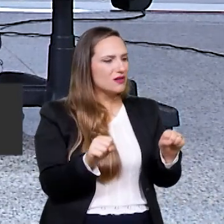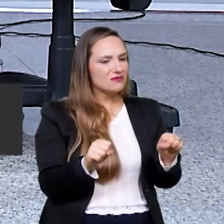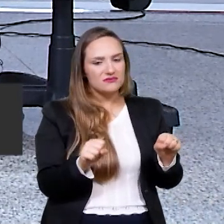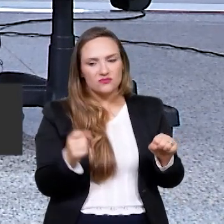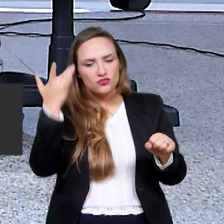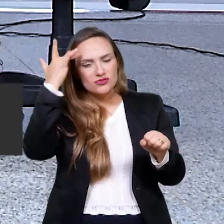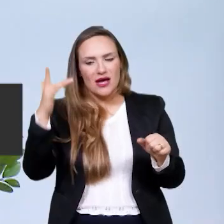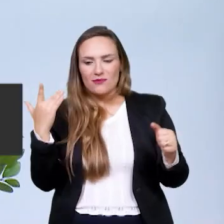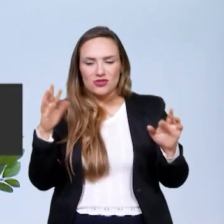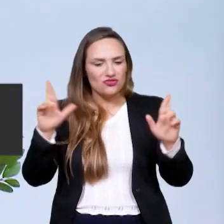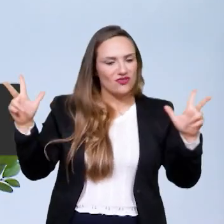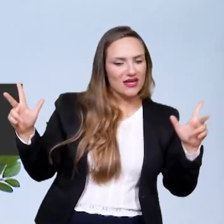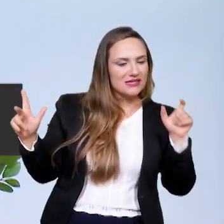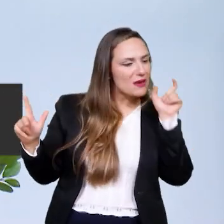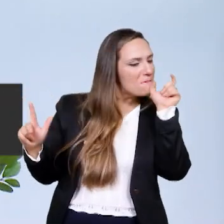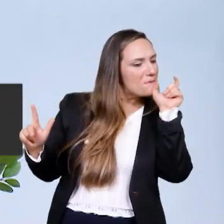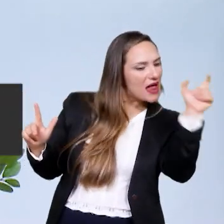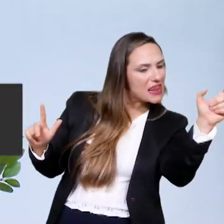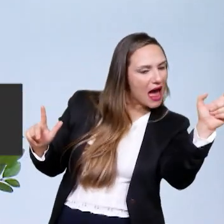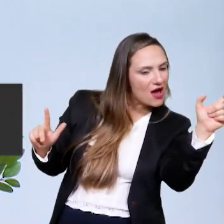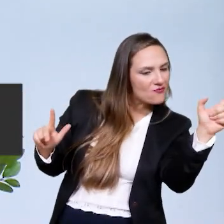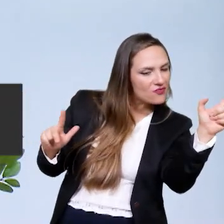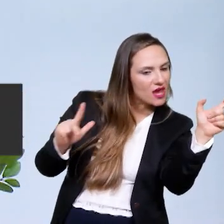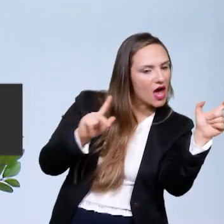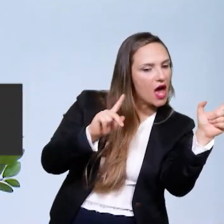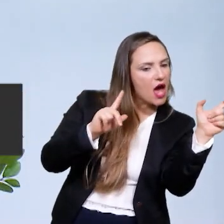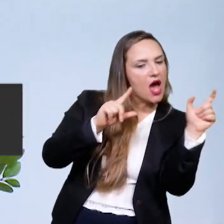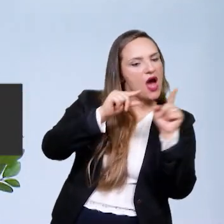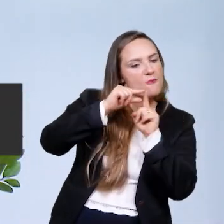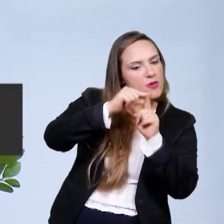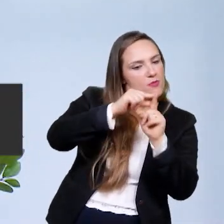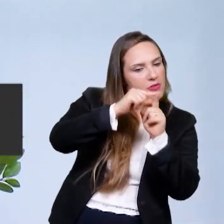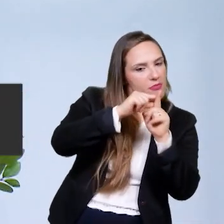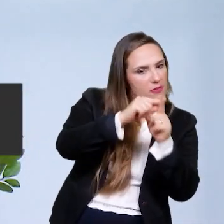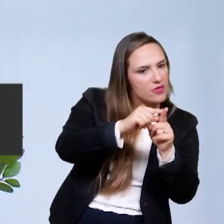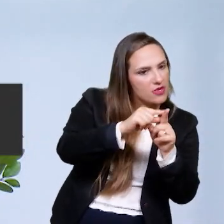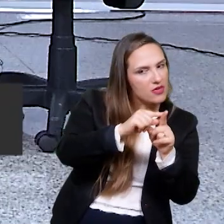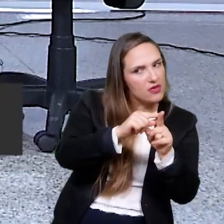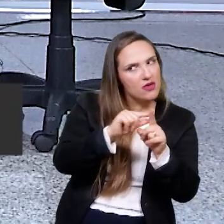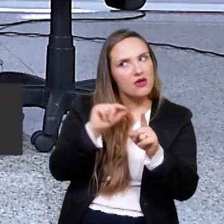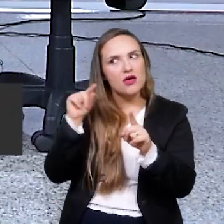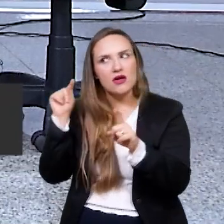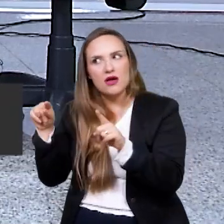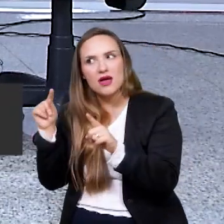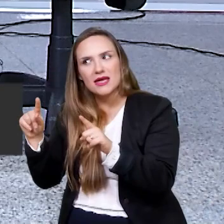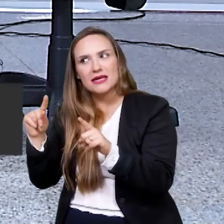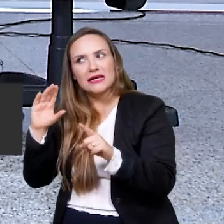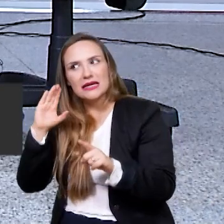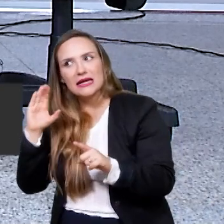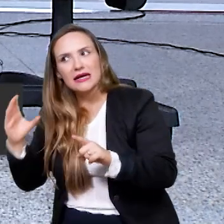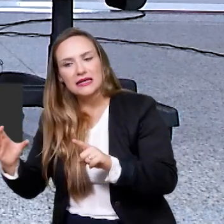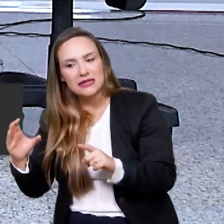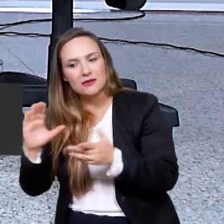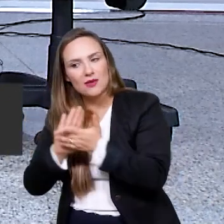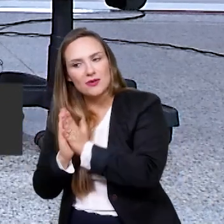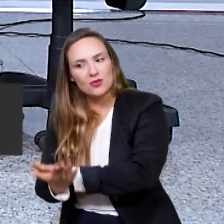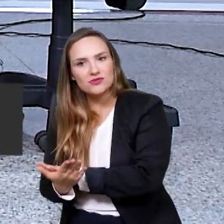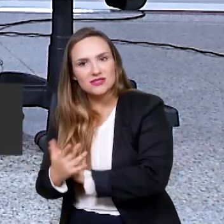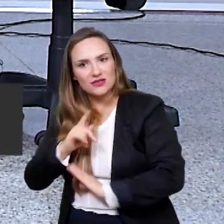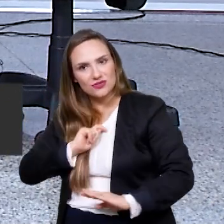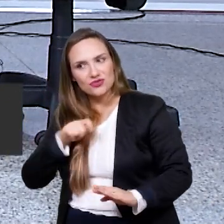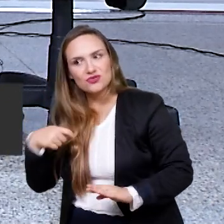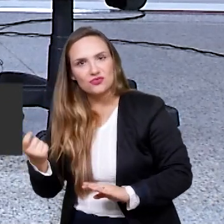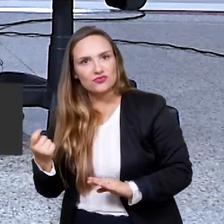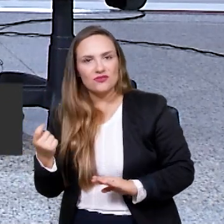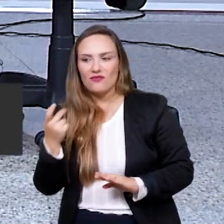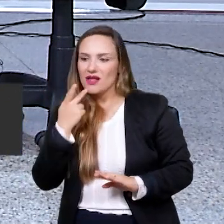um para o outro. O que eles fazem? Eles colocam o que é mais brando. Brando, entendi. Né? Exatamente. É o que